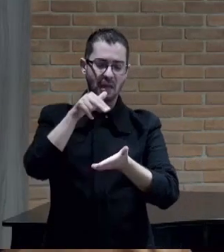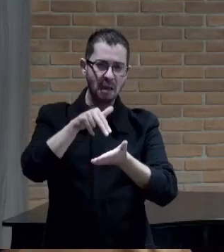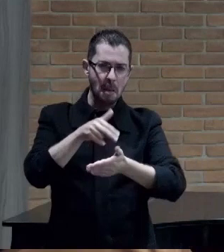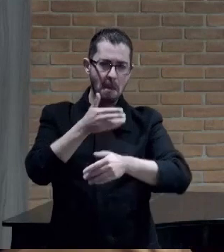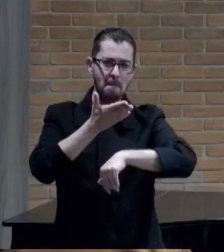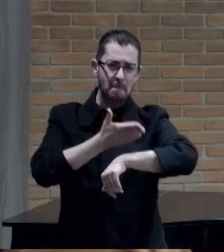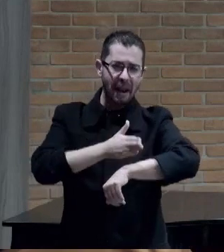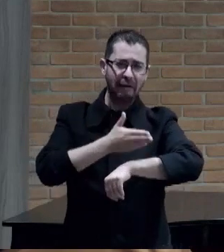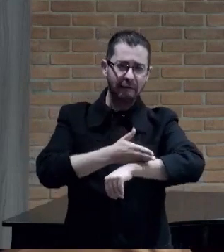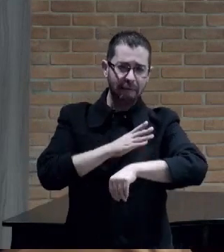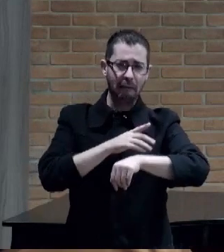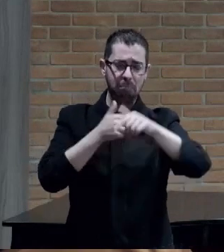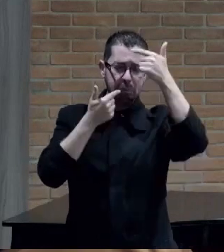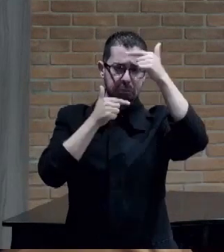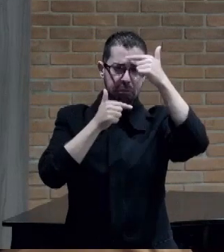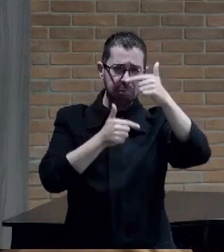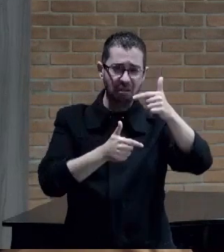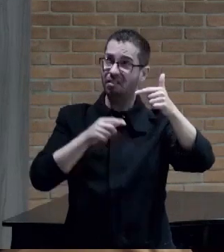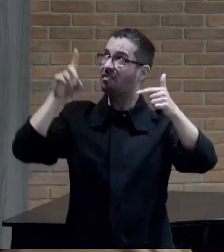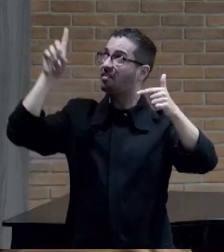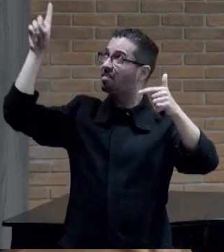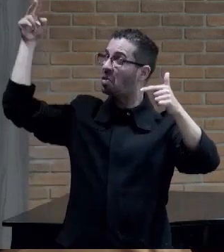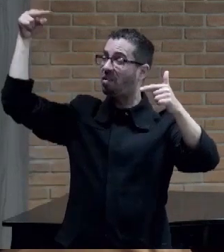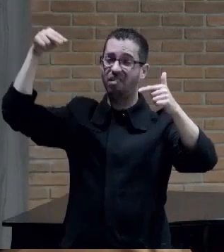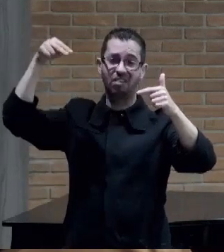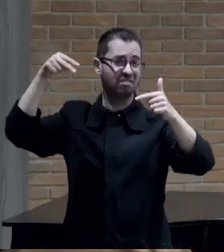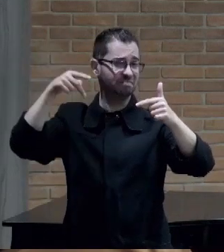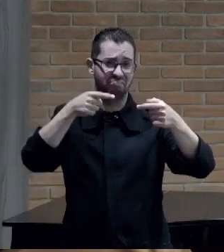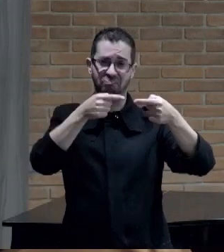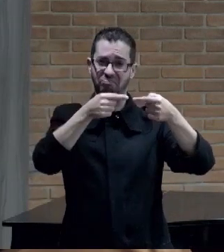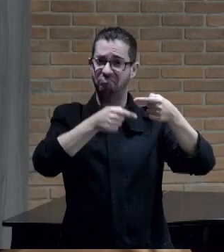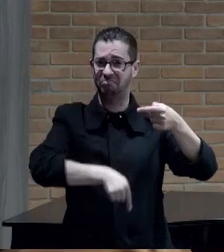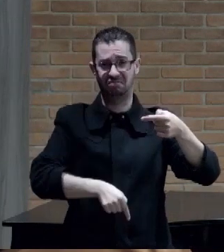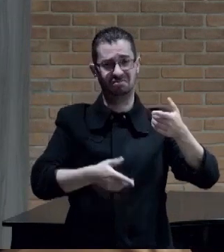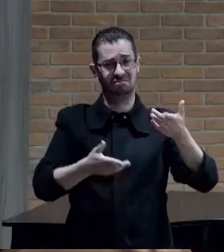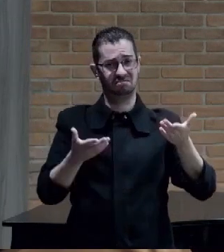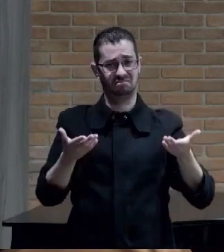torna aceitáveis diante de Deus, então não vai funcionar.